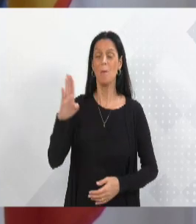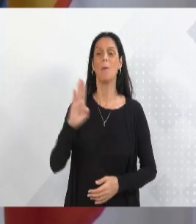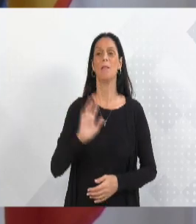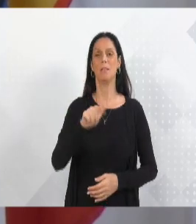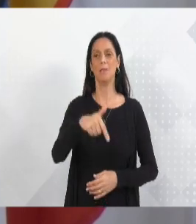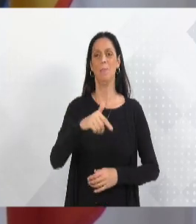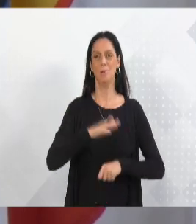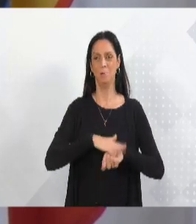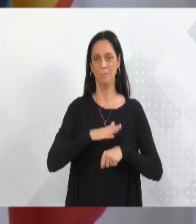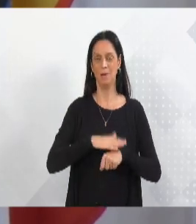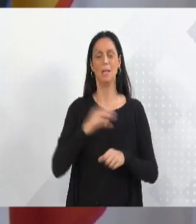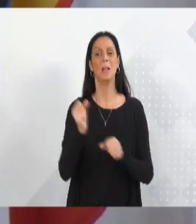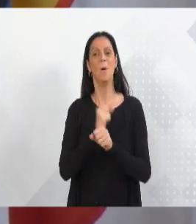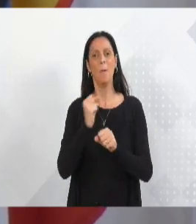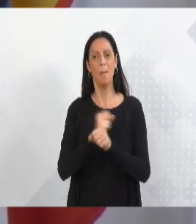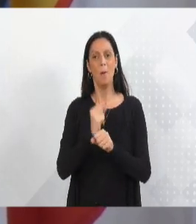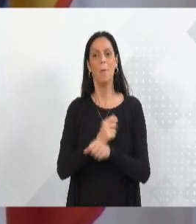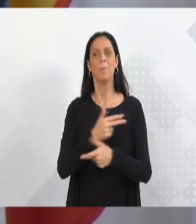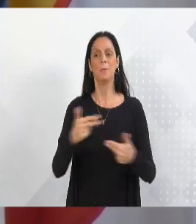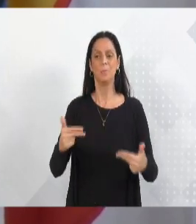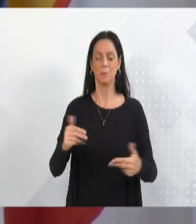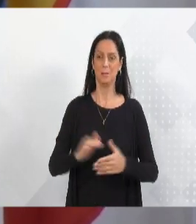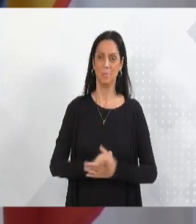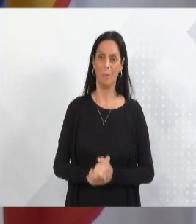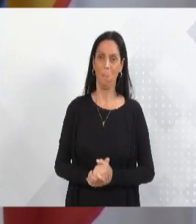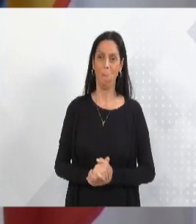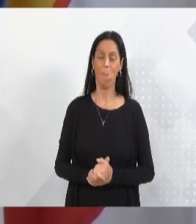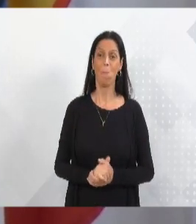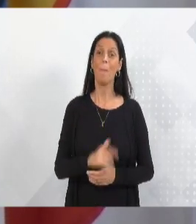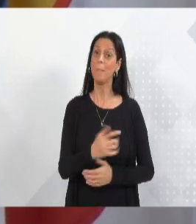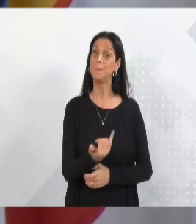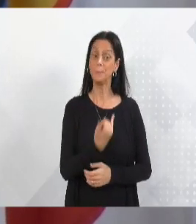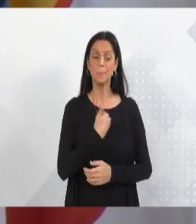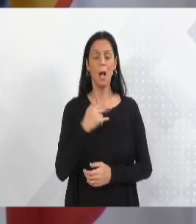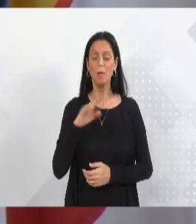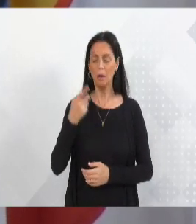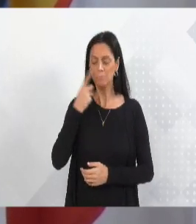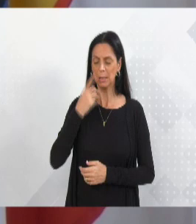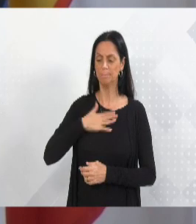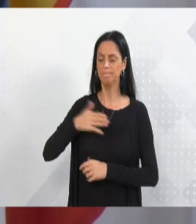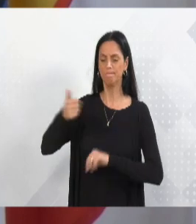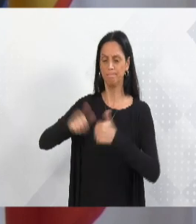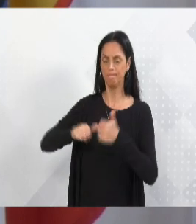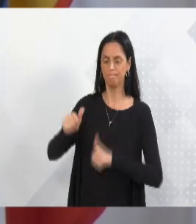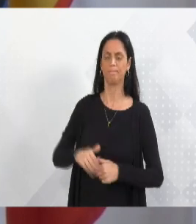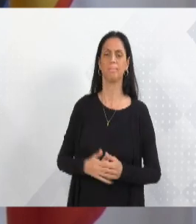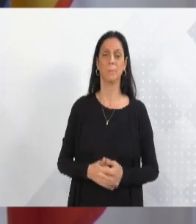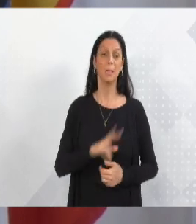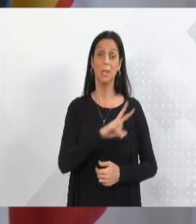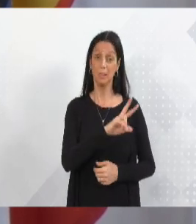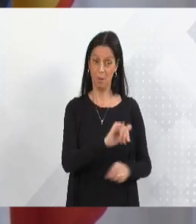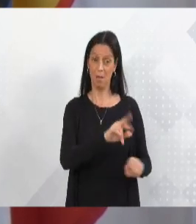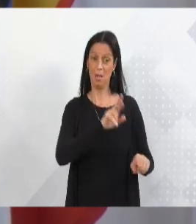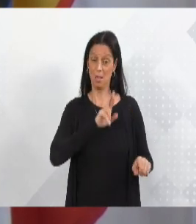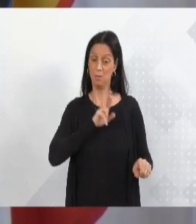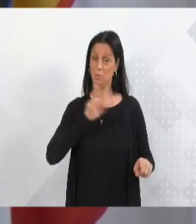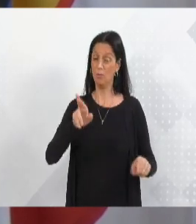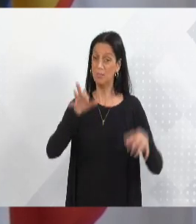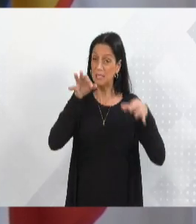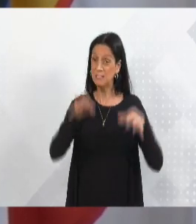em se tratando de obras. Ele disse que ele iria analisar e a resposta seria dada num momento